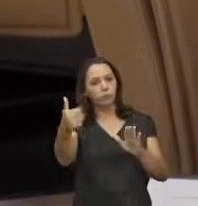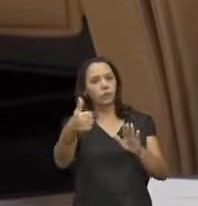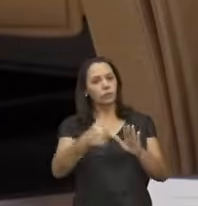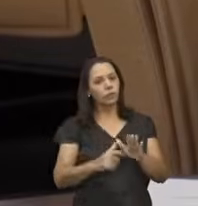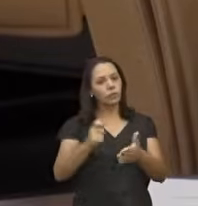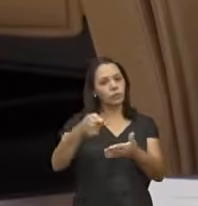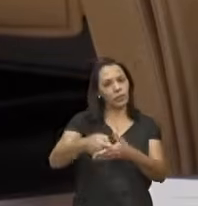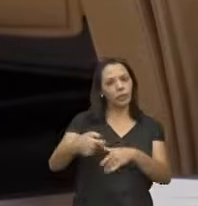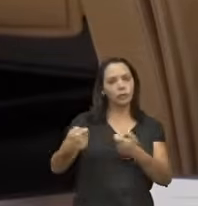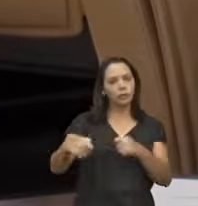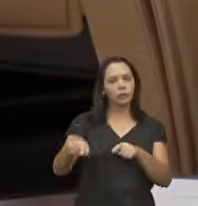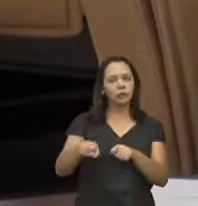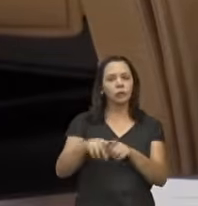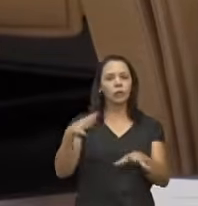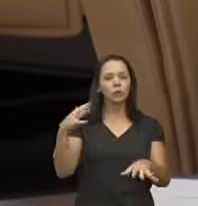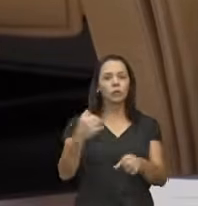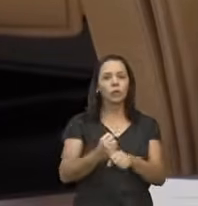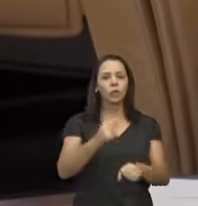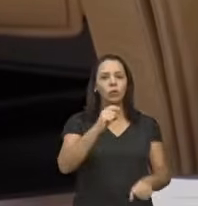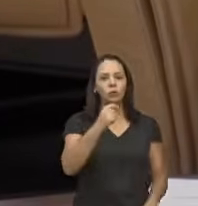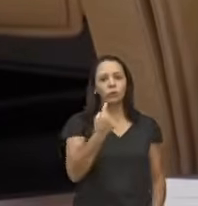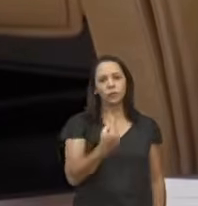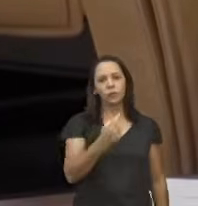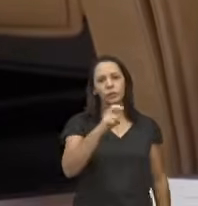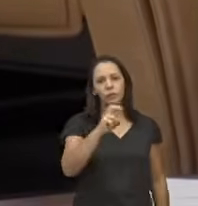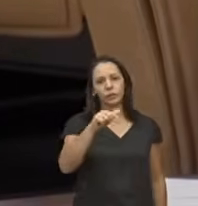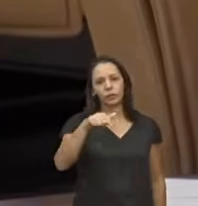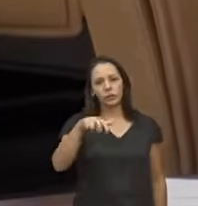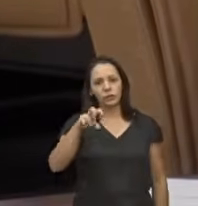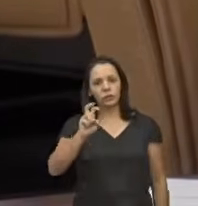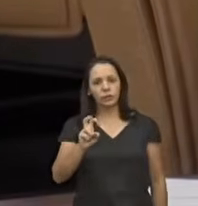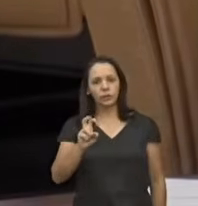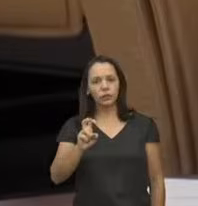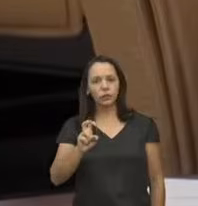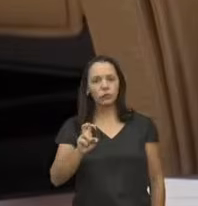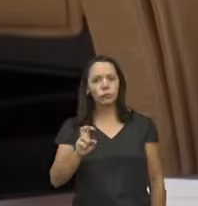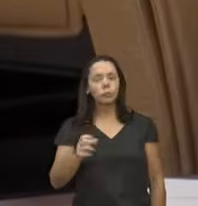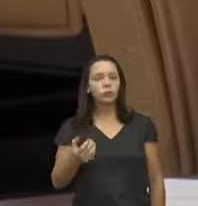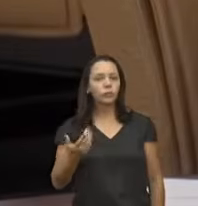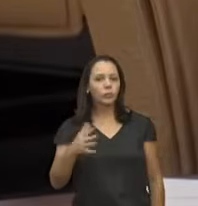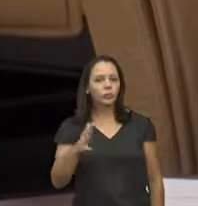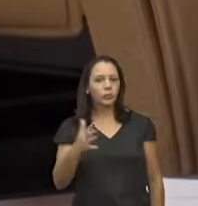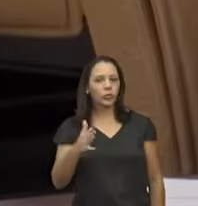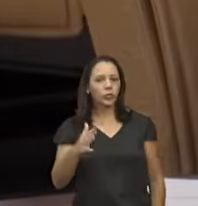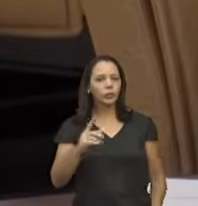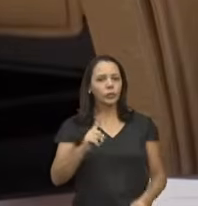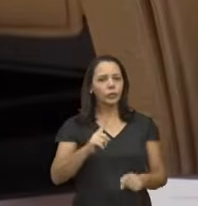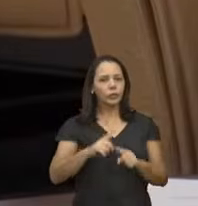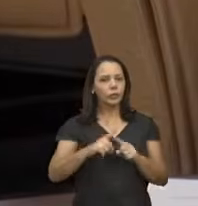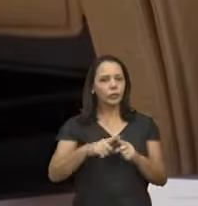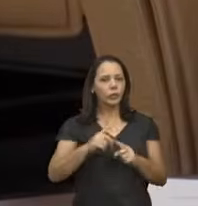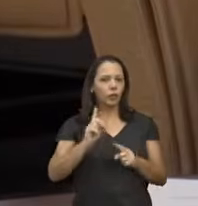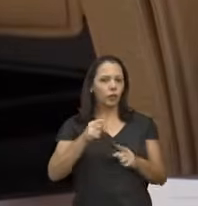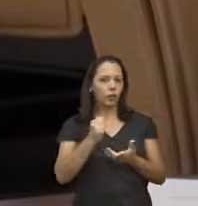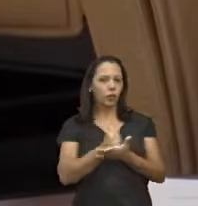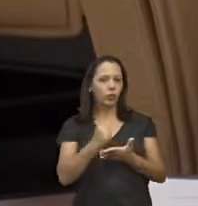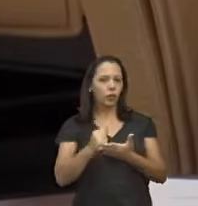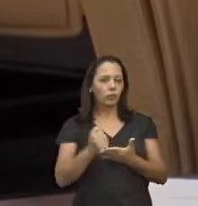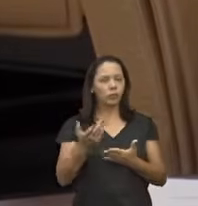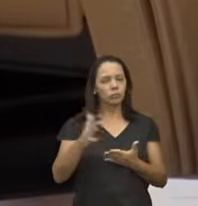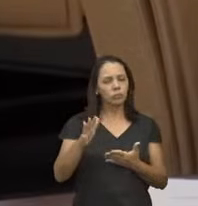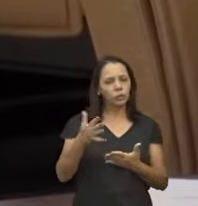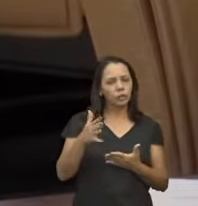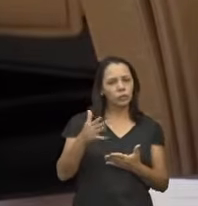acompanhar, isso dá 1.575. E proporcionalmente, numa aproximação, porque é um contrato, então é difícil você fazer esse tipo de aproximação,